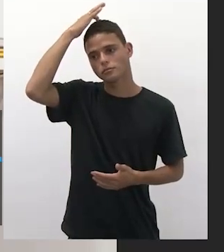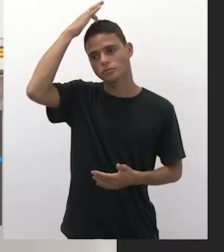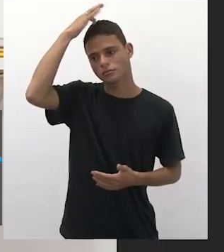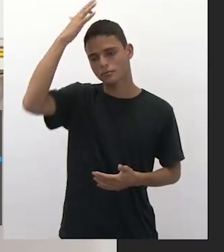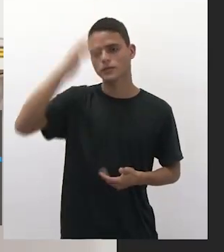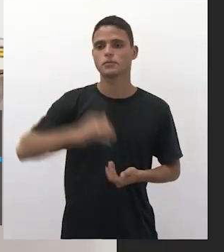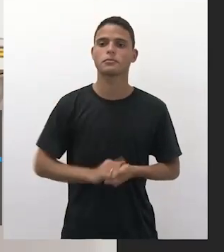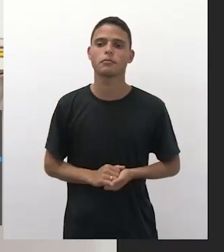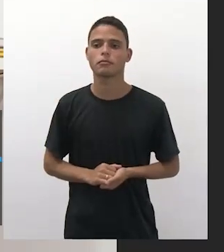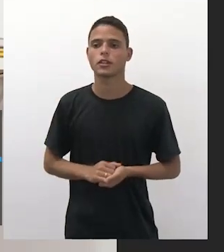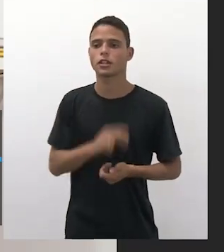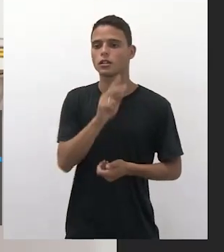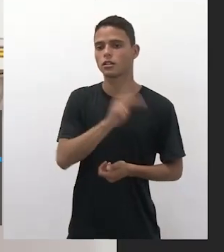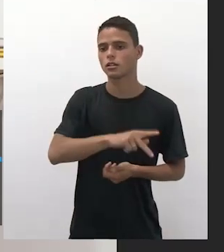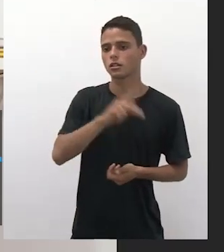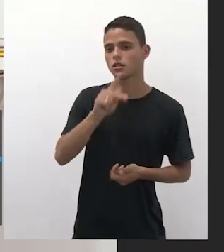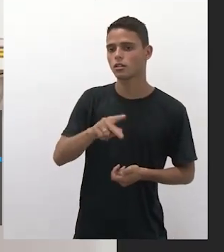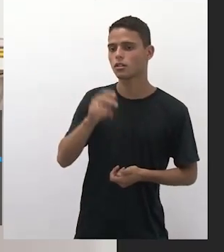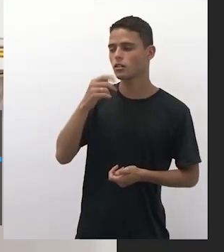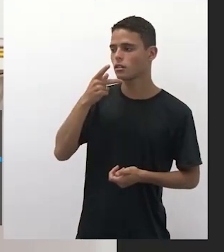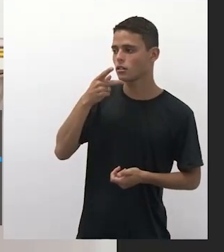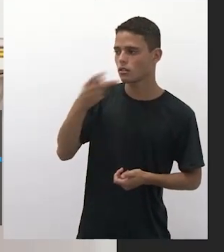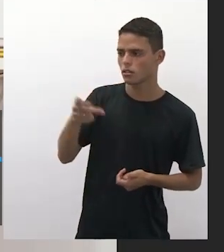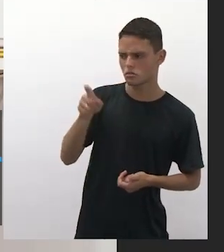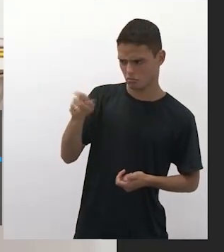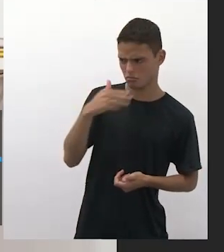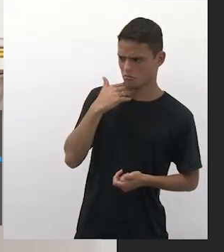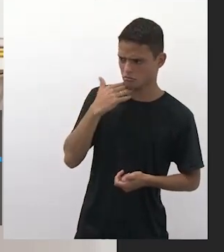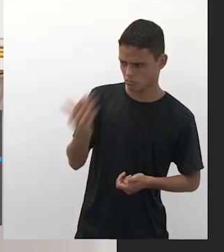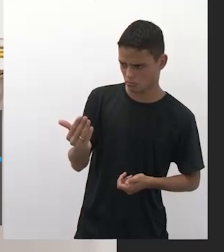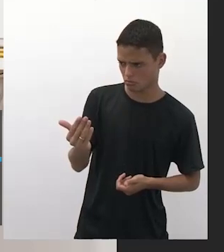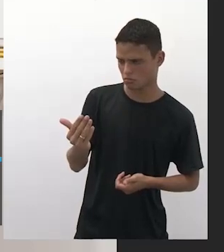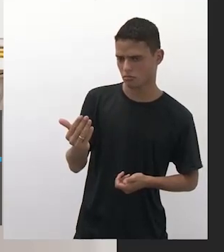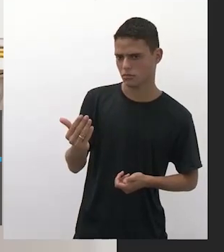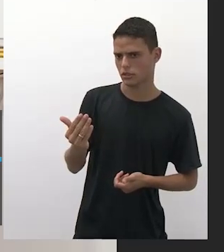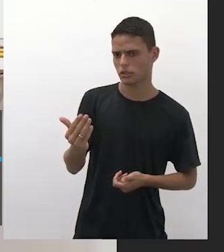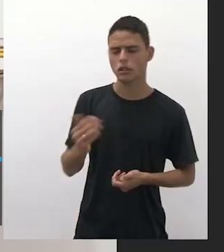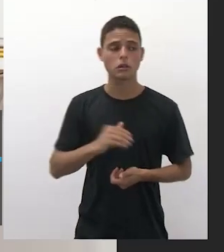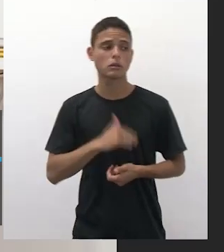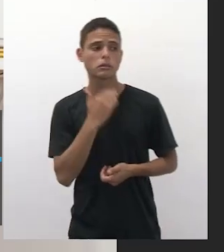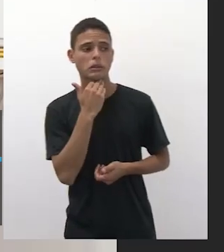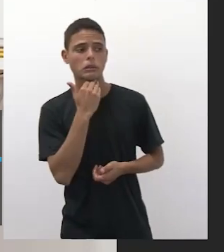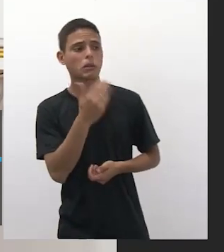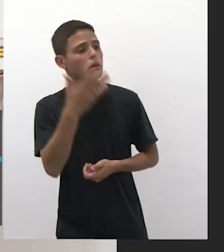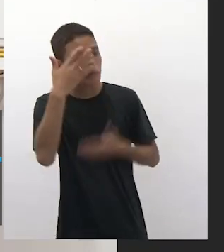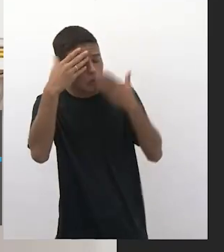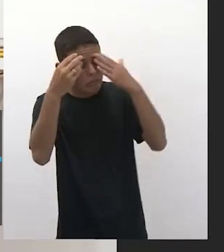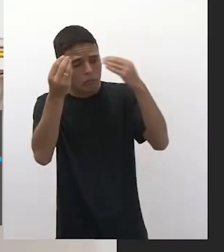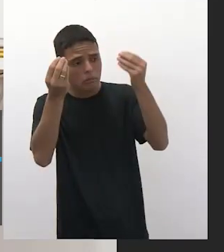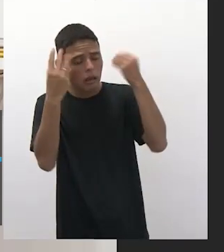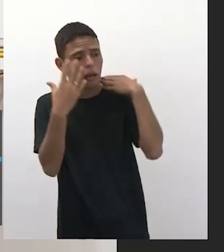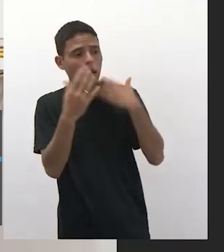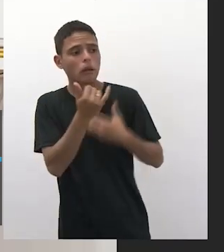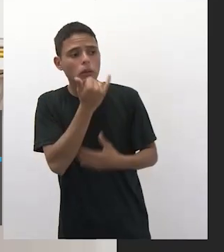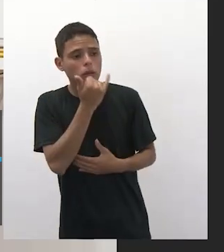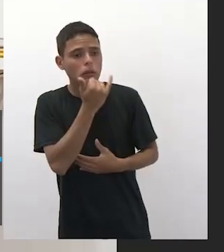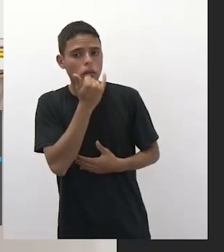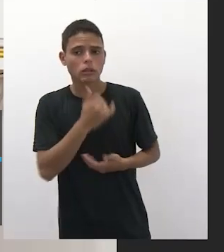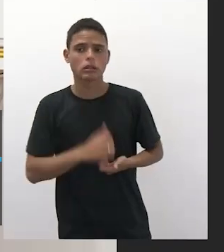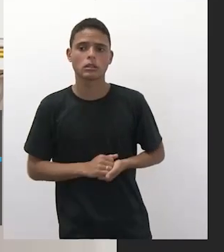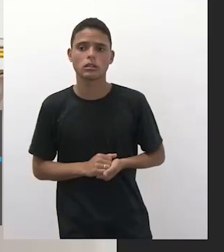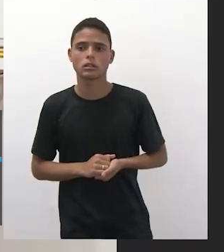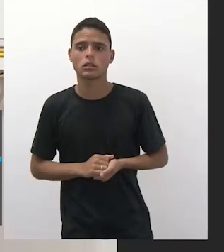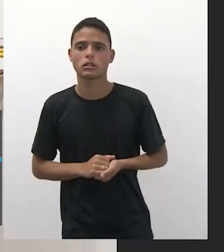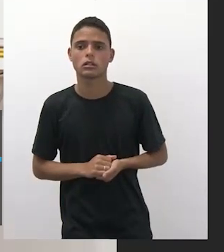Aí a professora falou, você não consegue? Aí eu falei assim, eu não consigo me lembrar. Aí a menina do lado, começa